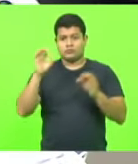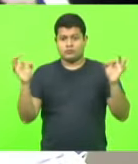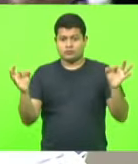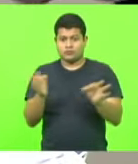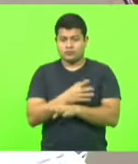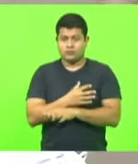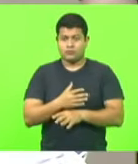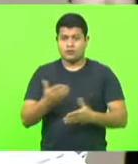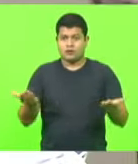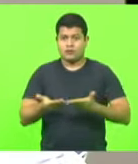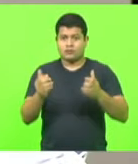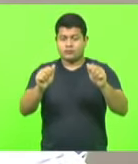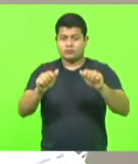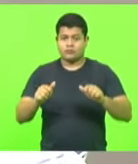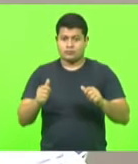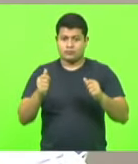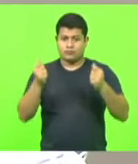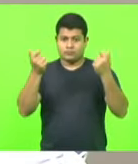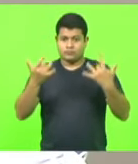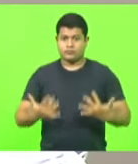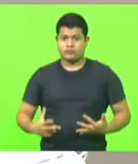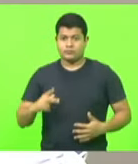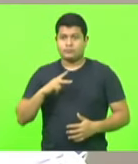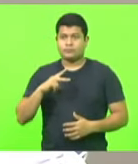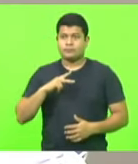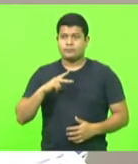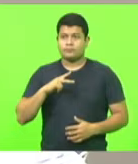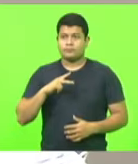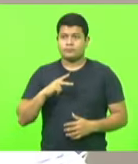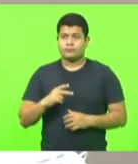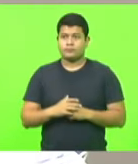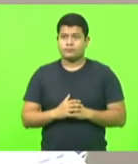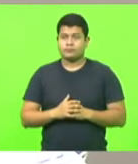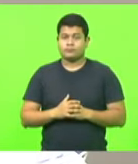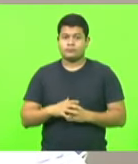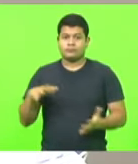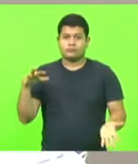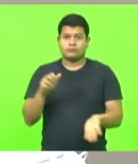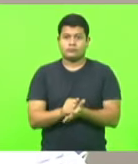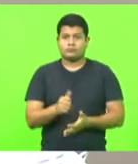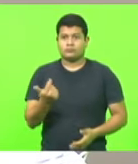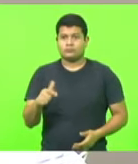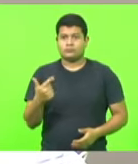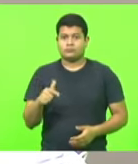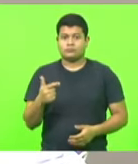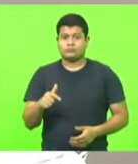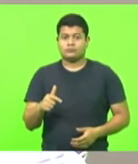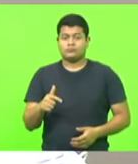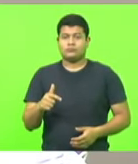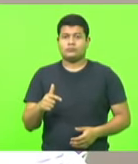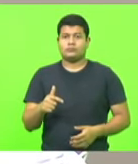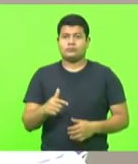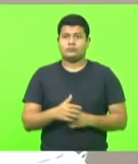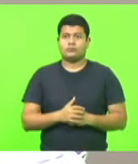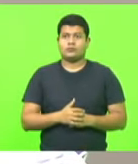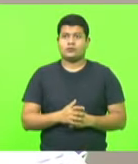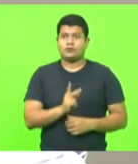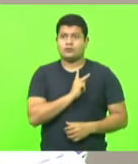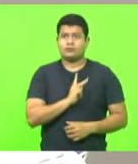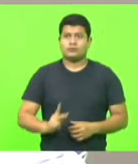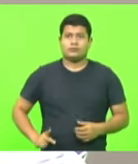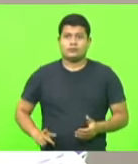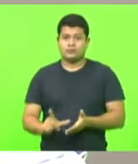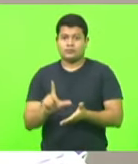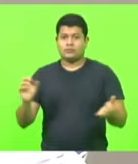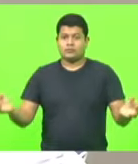às explicações pessoais. Não temos orador inscrito na sessão de hoje, portanto, esta presidência, antes